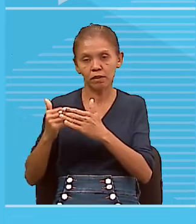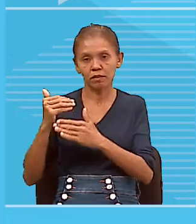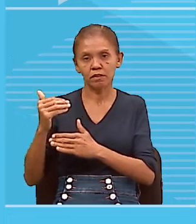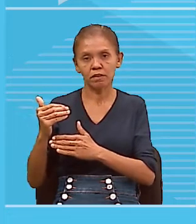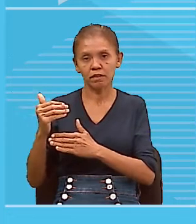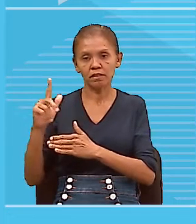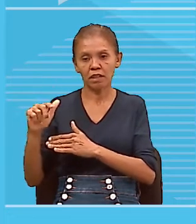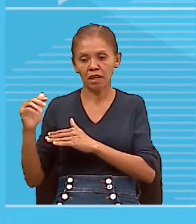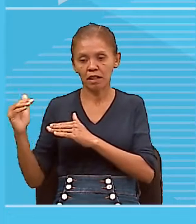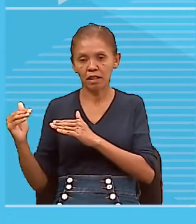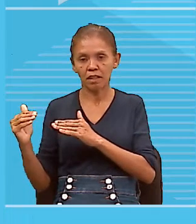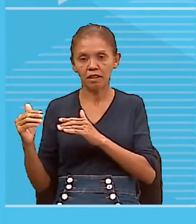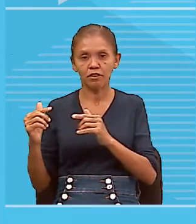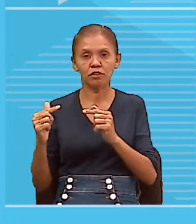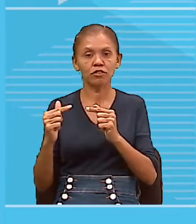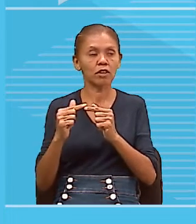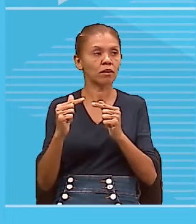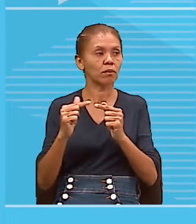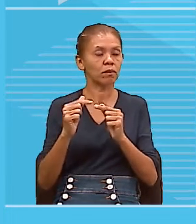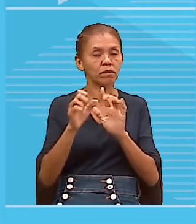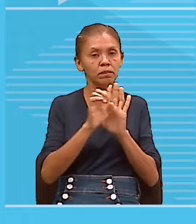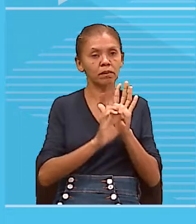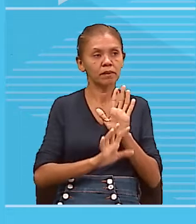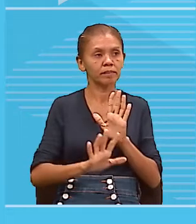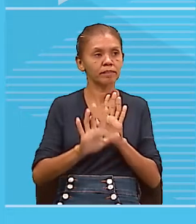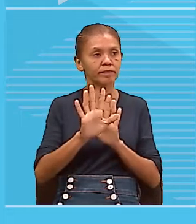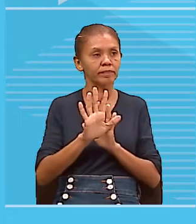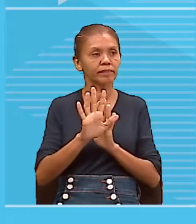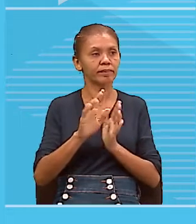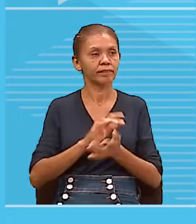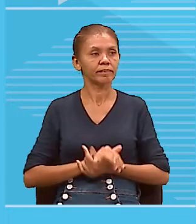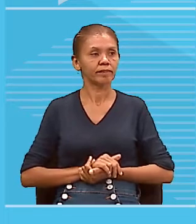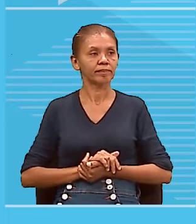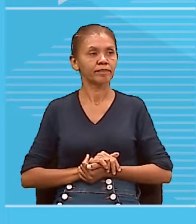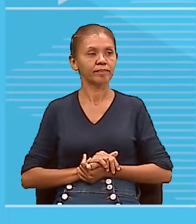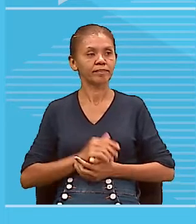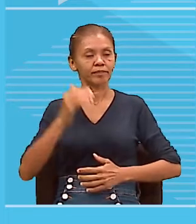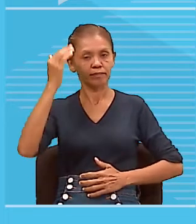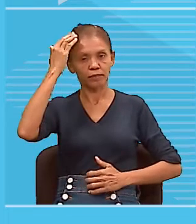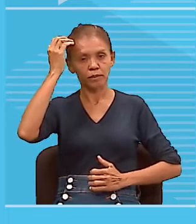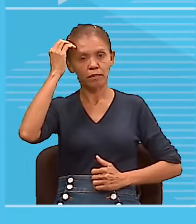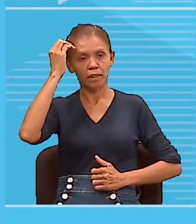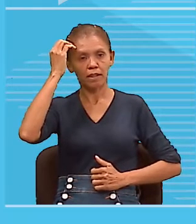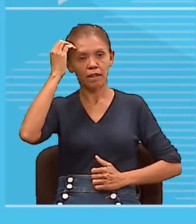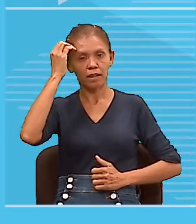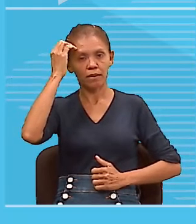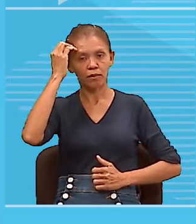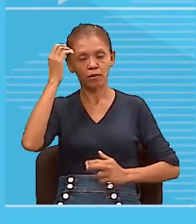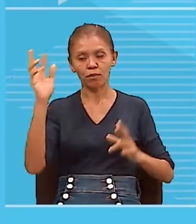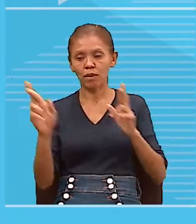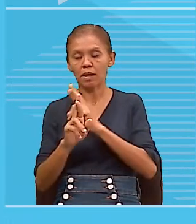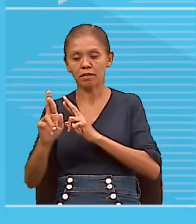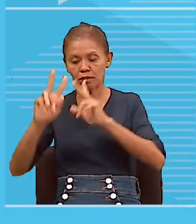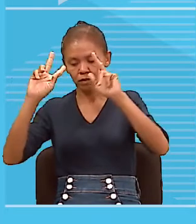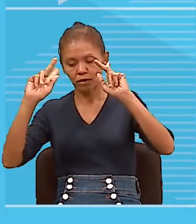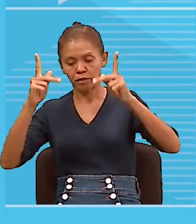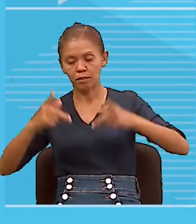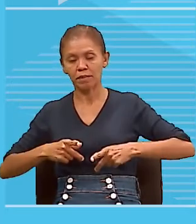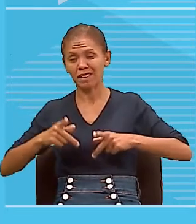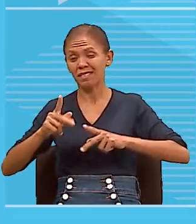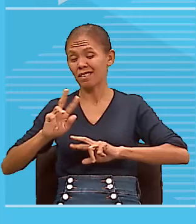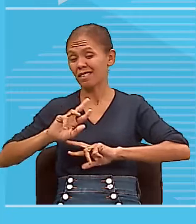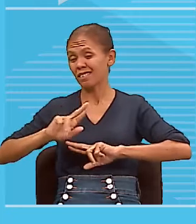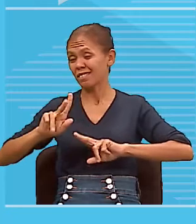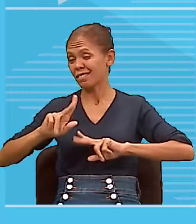essa evolução como diacho foi isso Professora porque do macaco com uma pessoa tem um monte de diferença tem Existem algumas